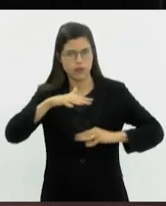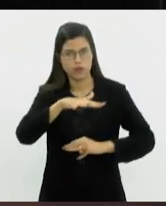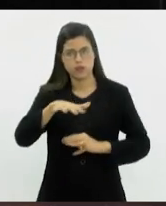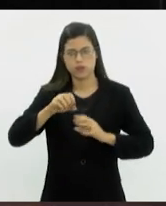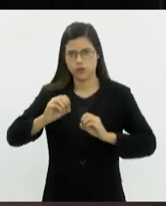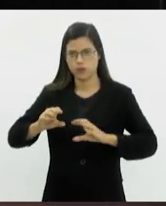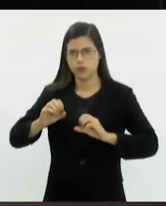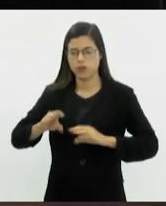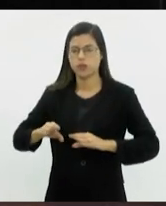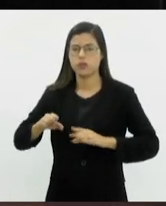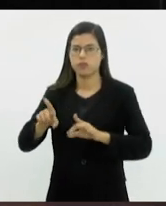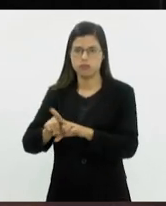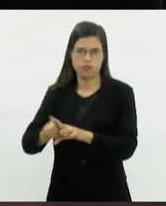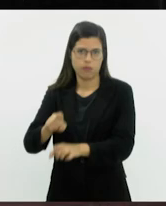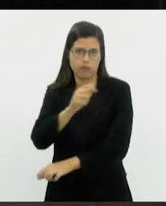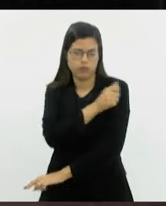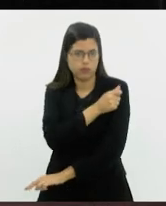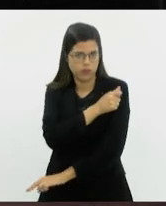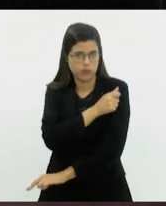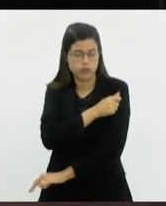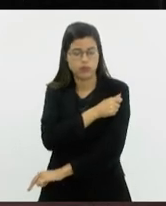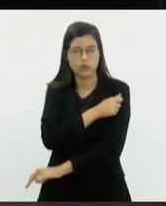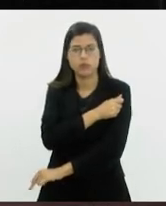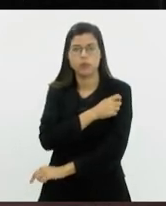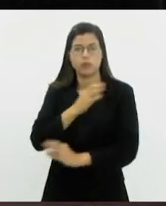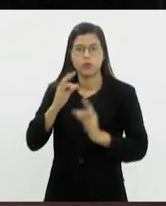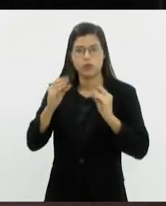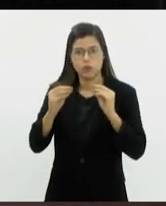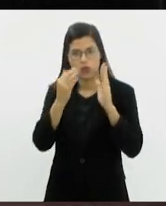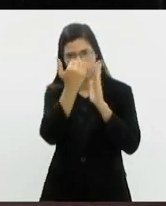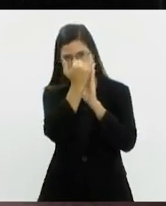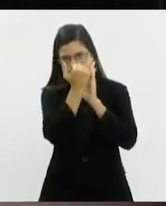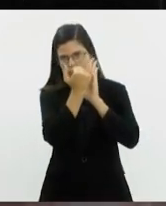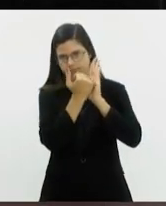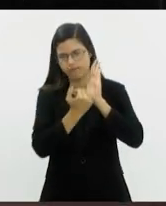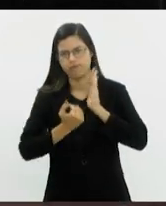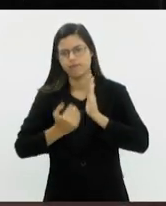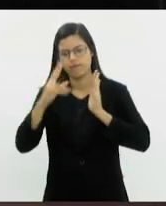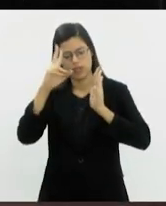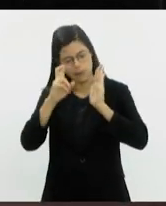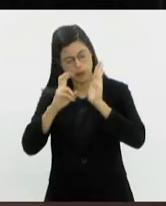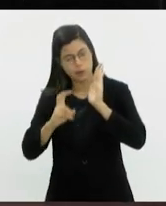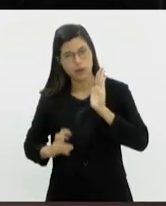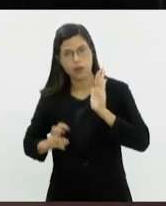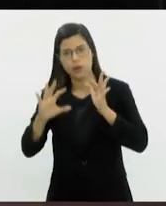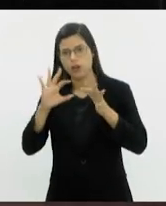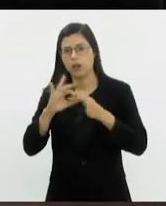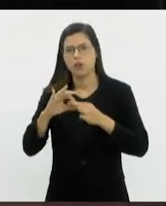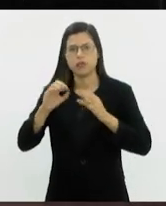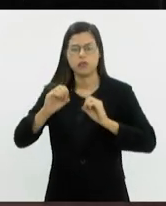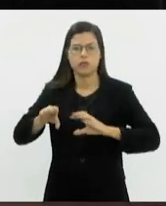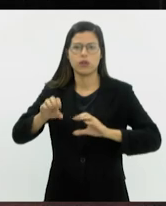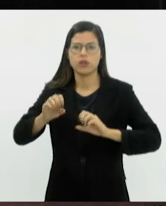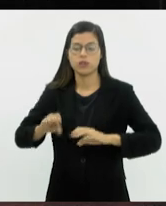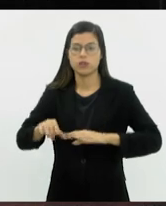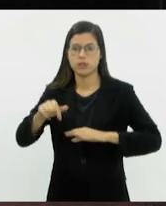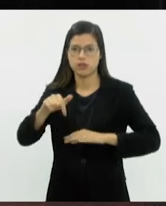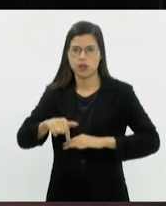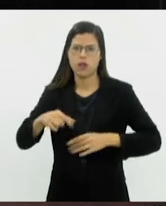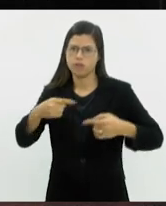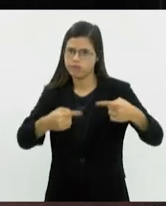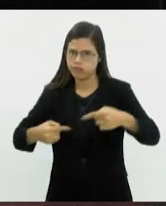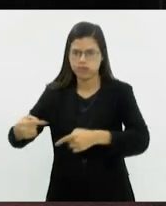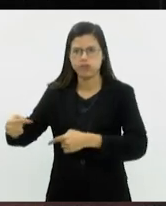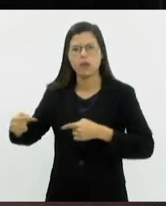para os nossos alunos. Então, todas essas pautas, todas essas questões envolvendo a educação, elas estão aqui no nosso